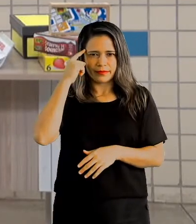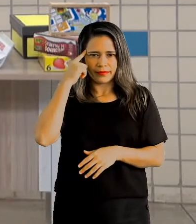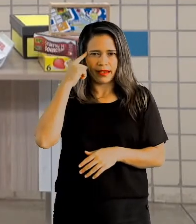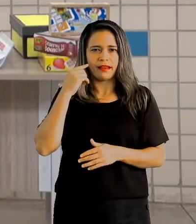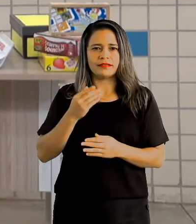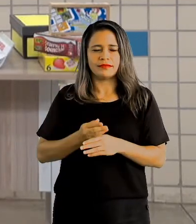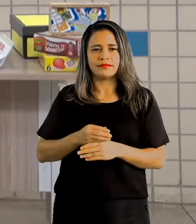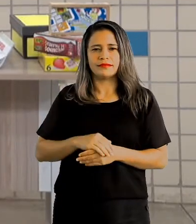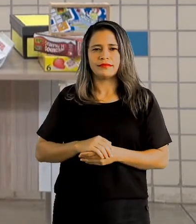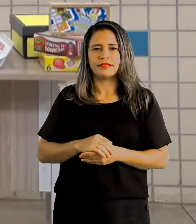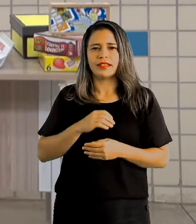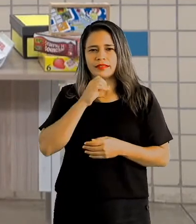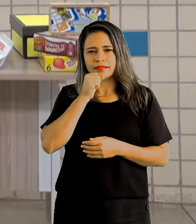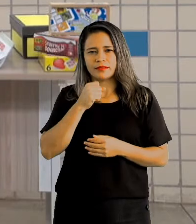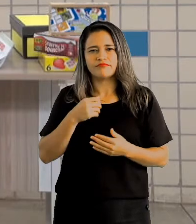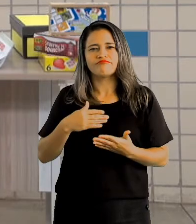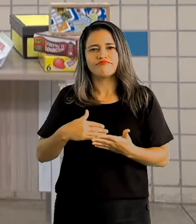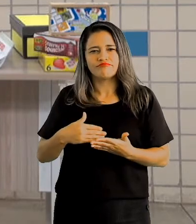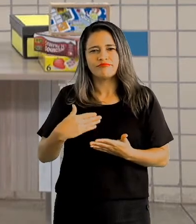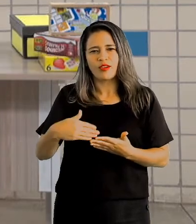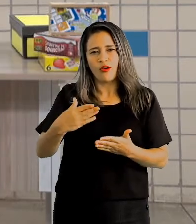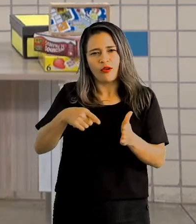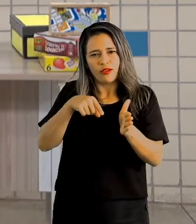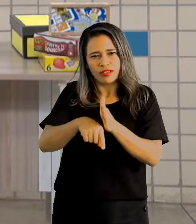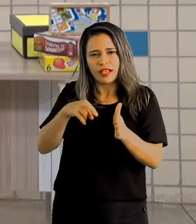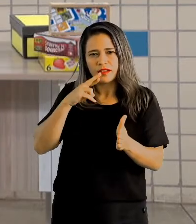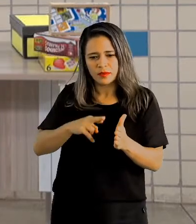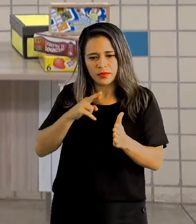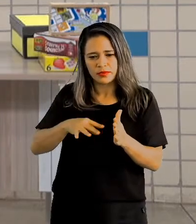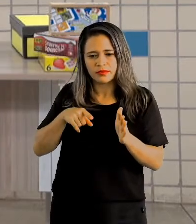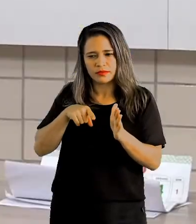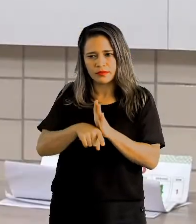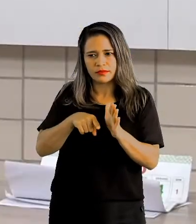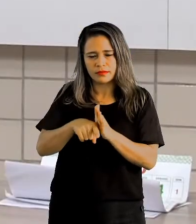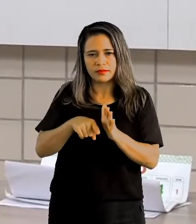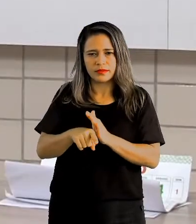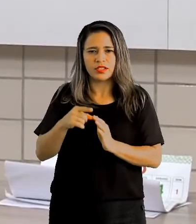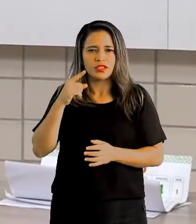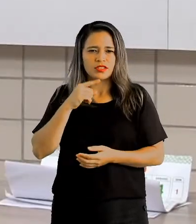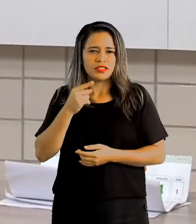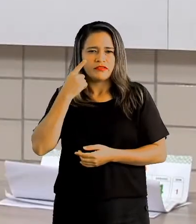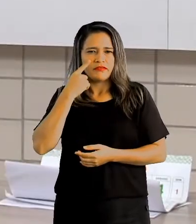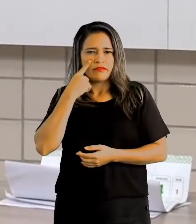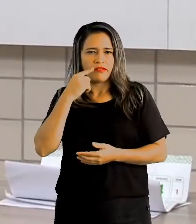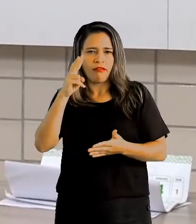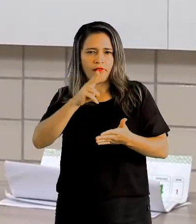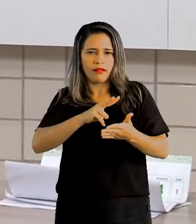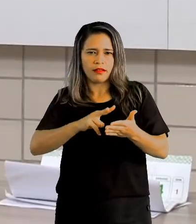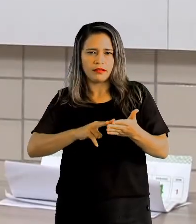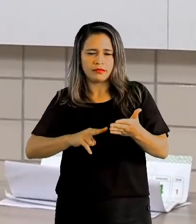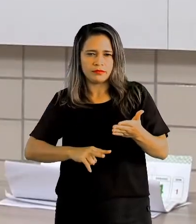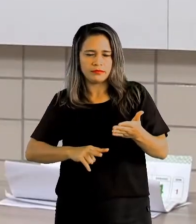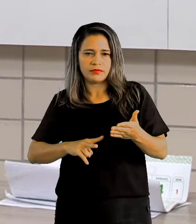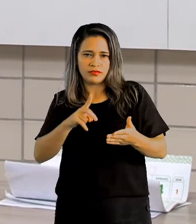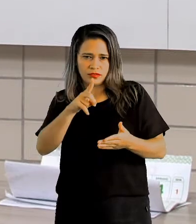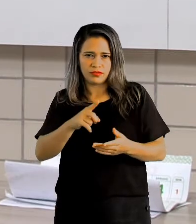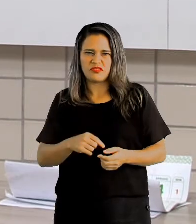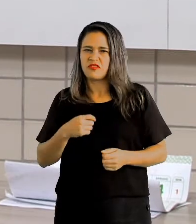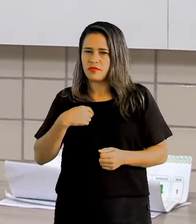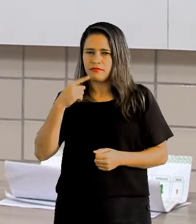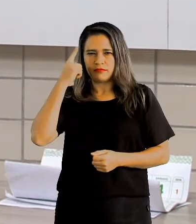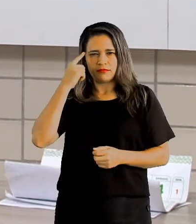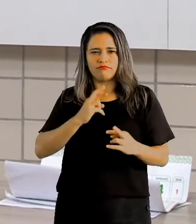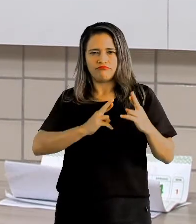a plataforma, vai responder todas essas questões. De ouvir a leitura. Então, assim, vocês vão estar preparados para responder todas